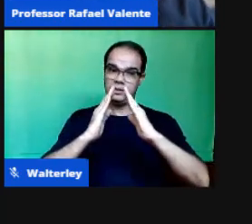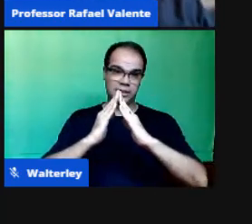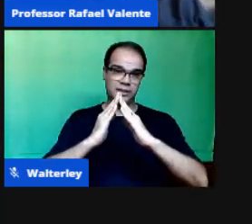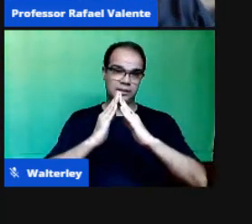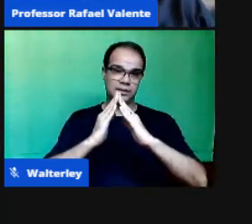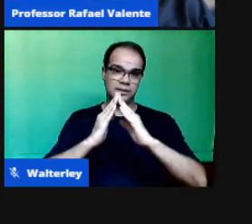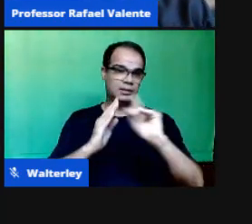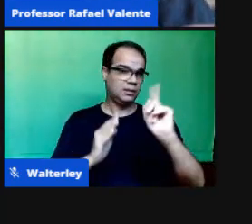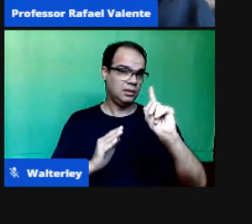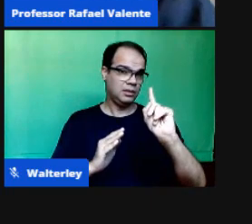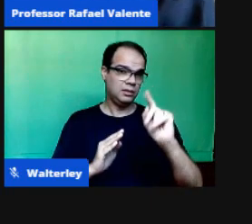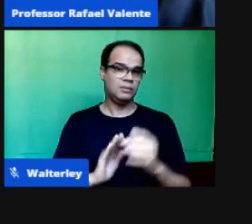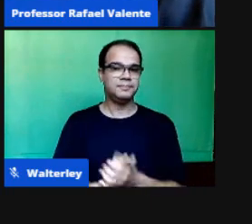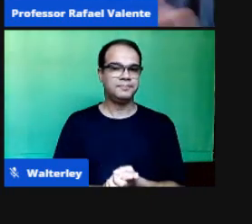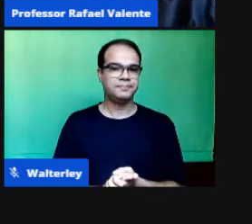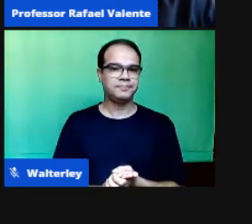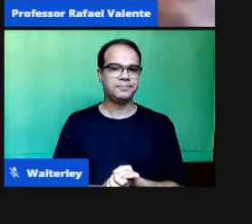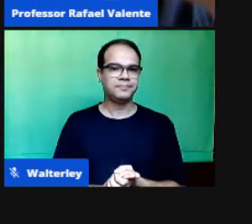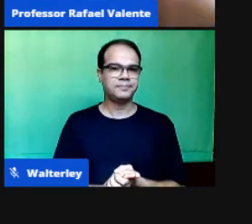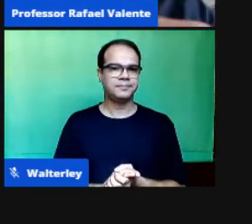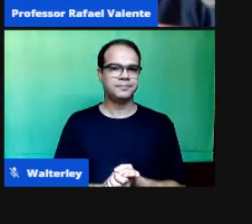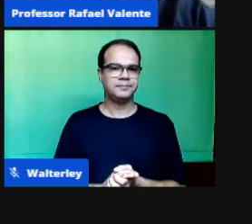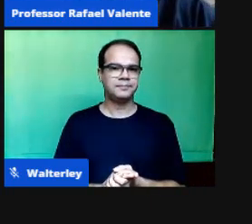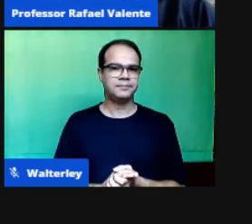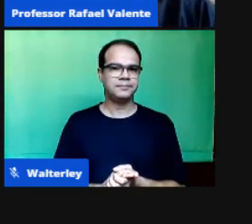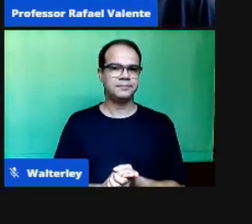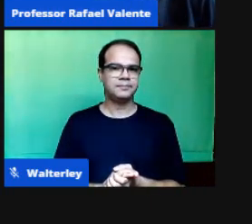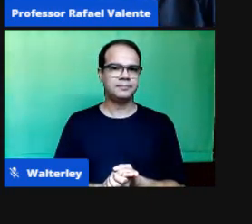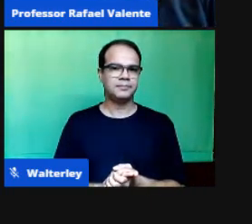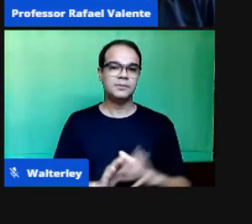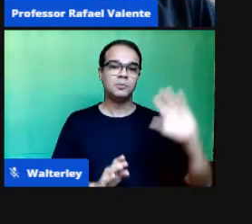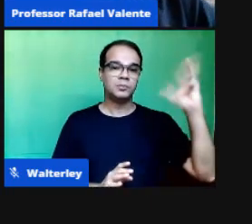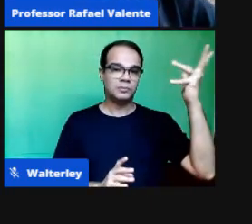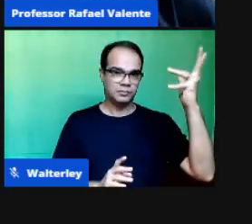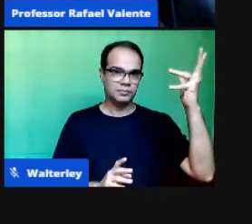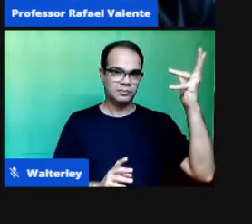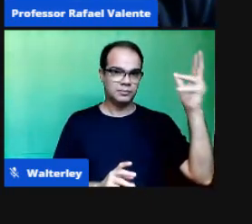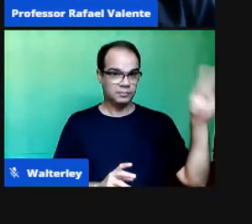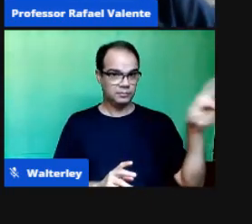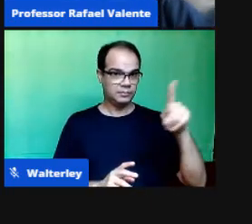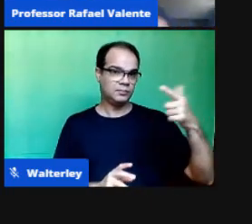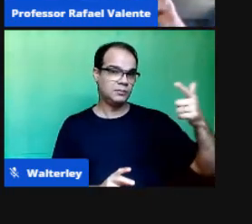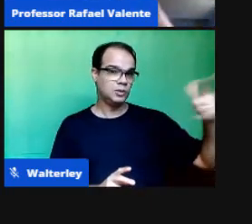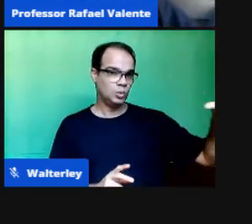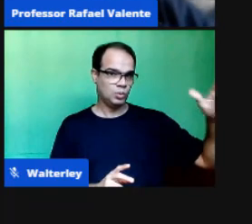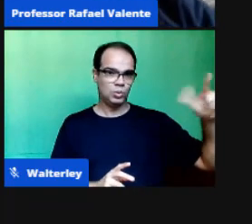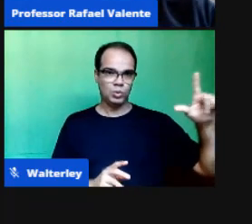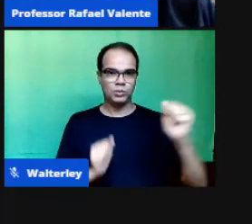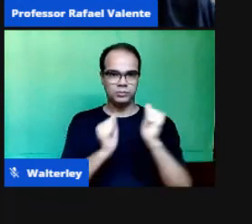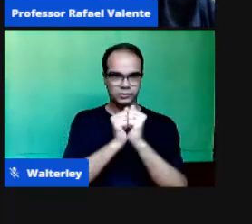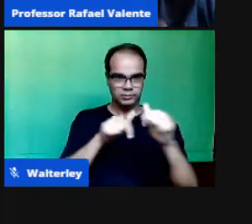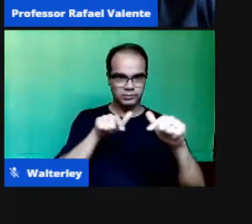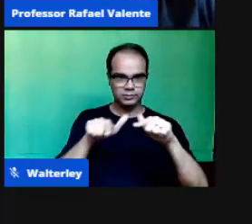né? Teve uma situação muito interessante, não aconteceu comigo, mas de uma professora que trabalha comigo,